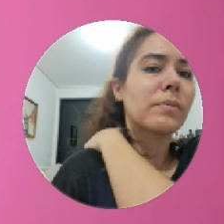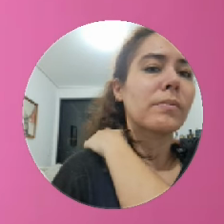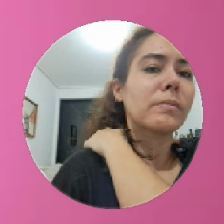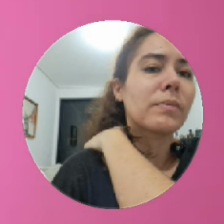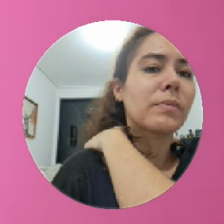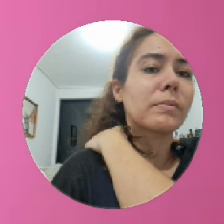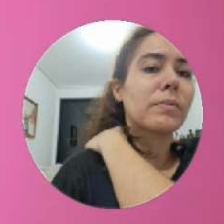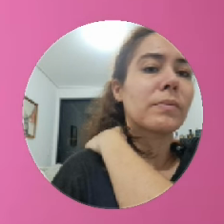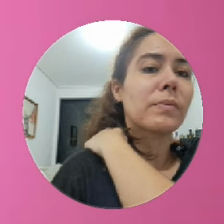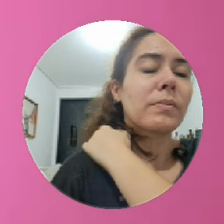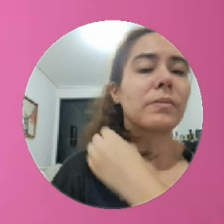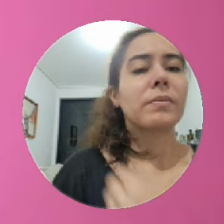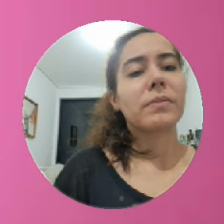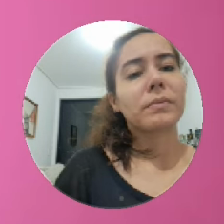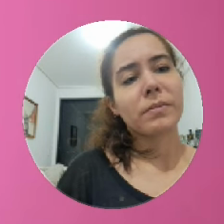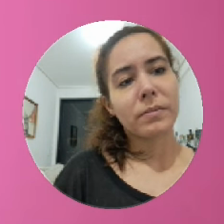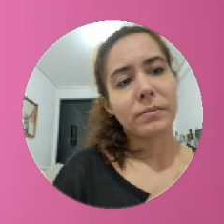Olha, não sei.